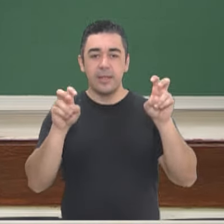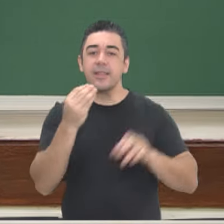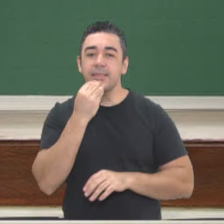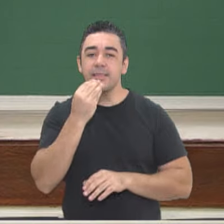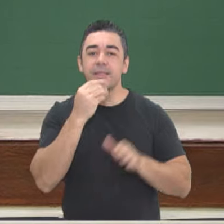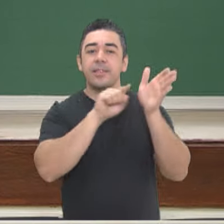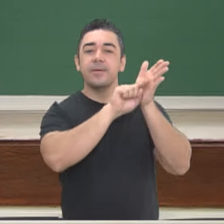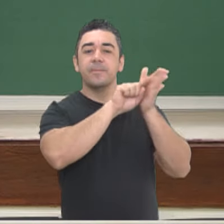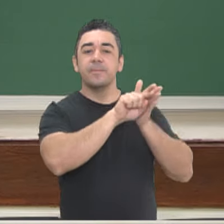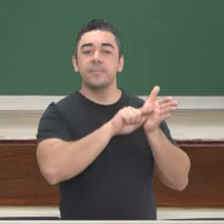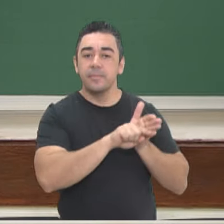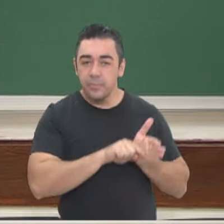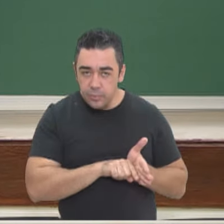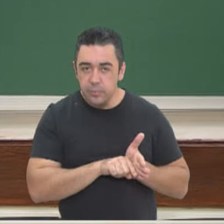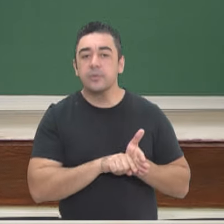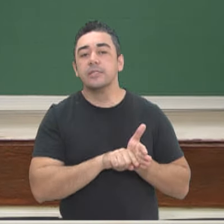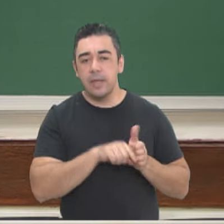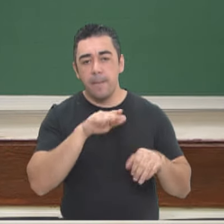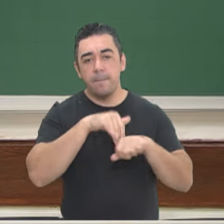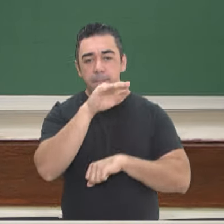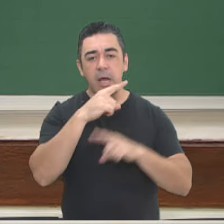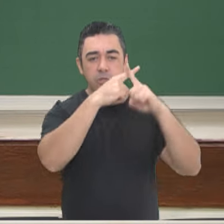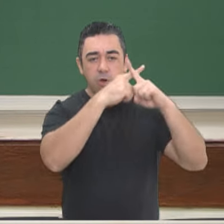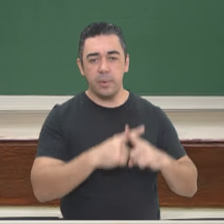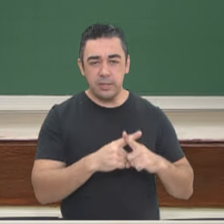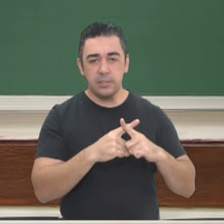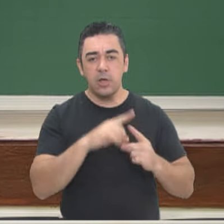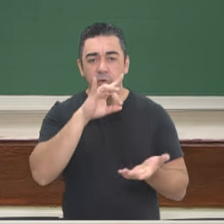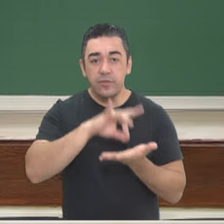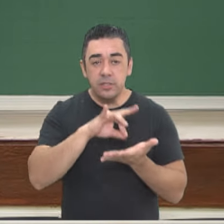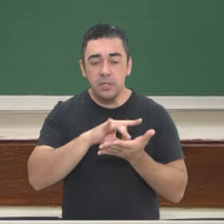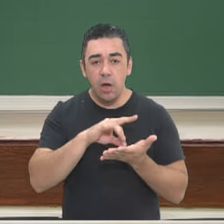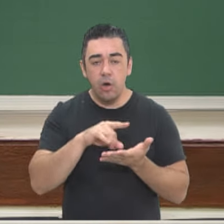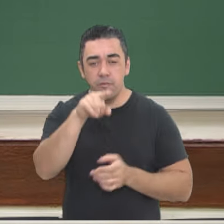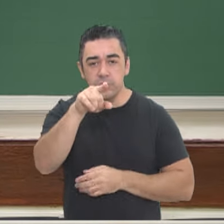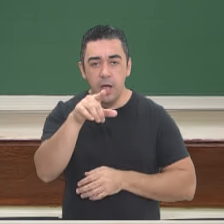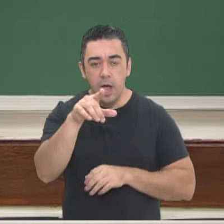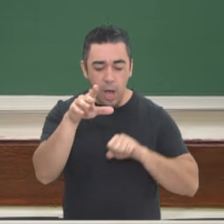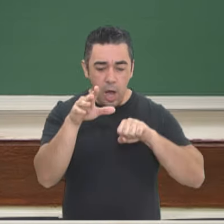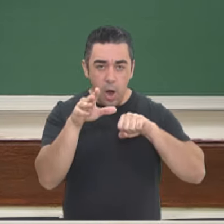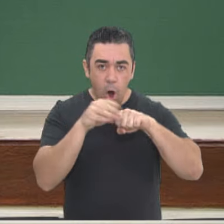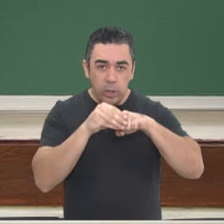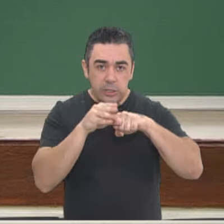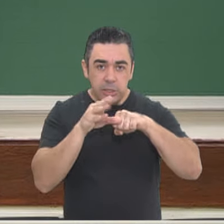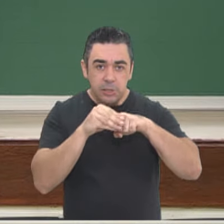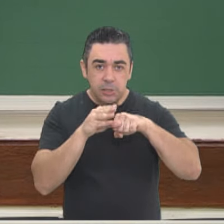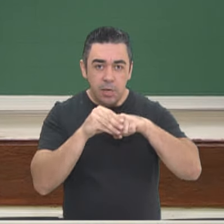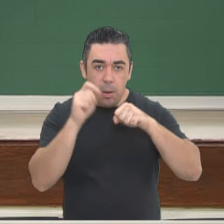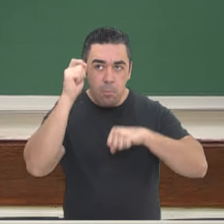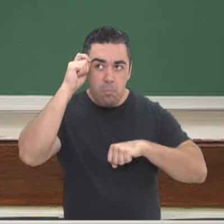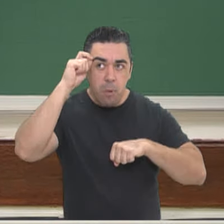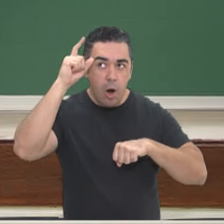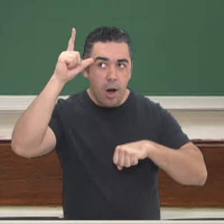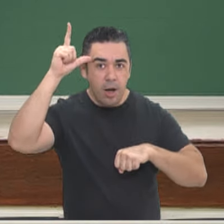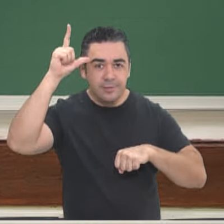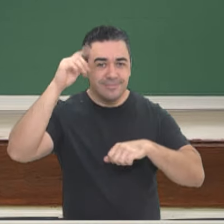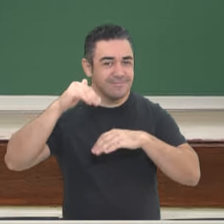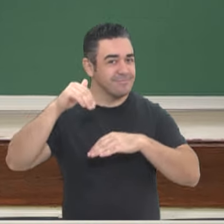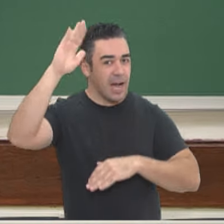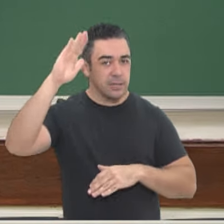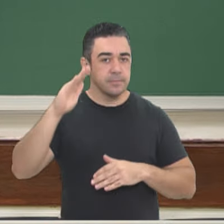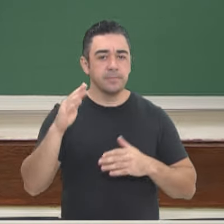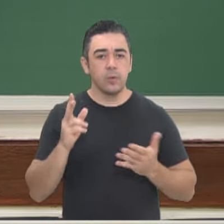procurar competições oficiais e vão aumentando a bagagem de conhecimento de vocês, certo?